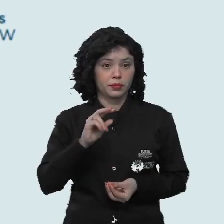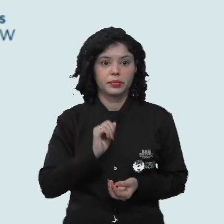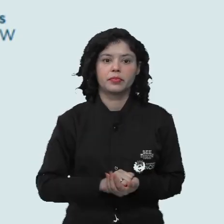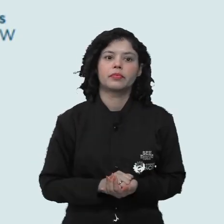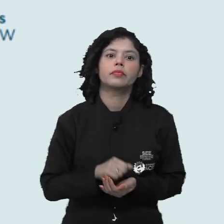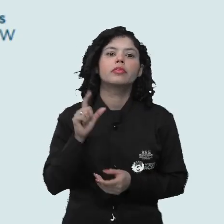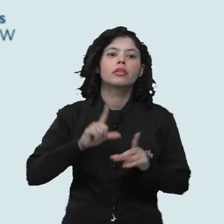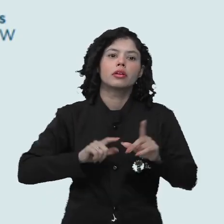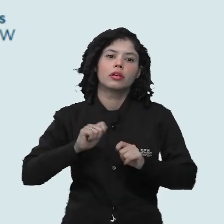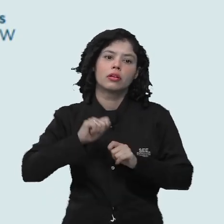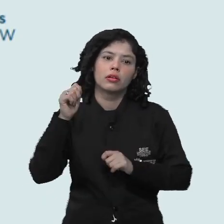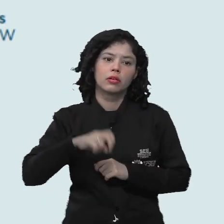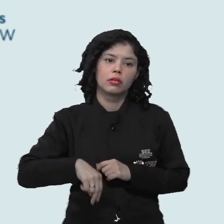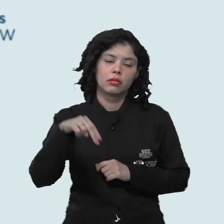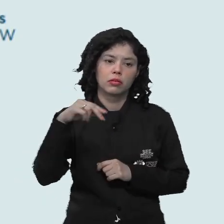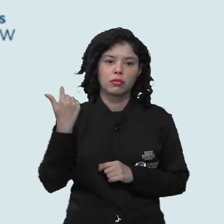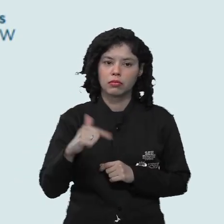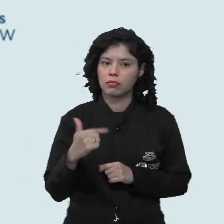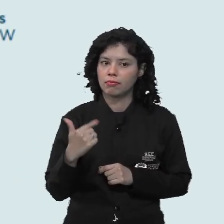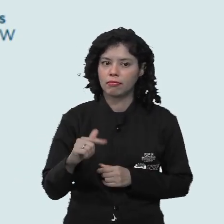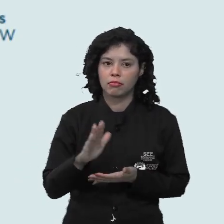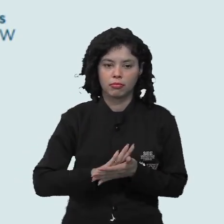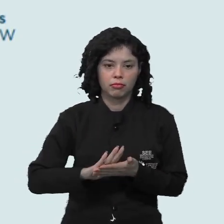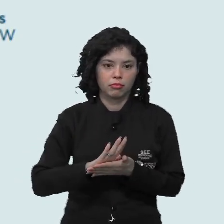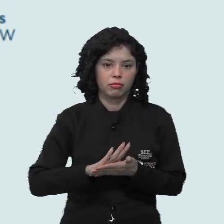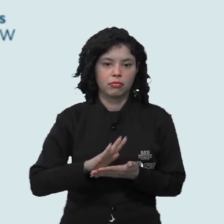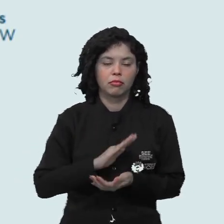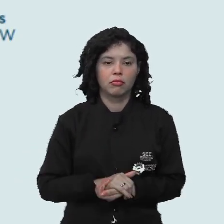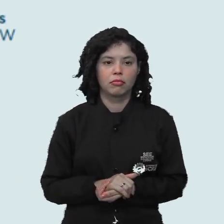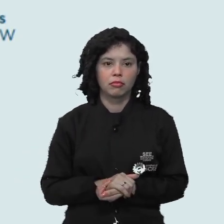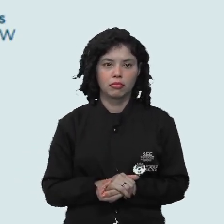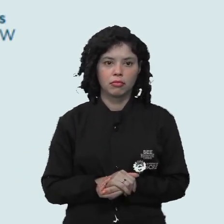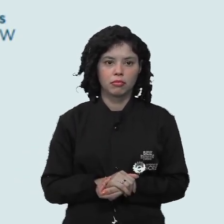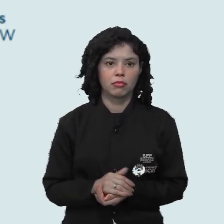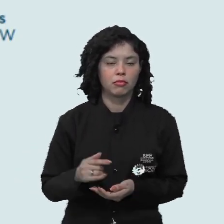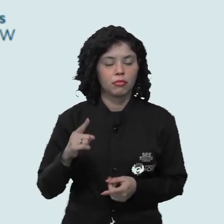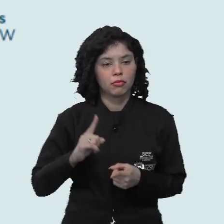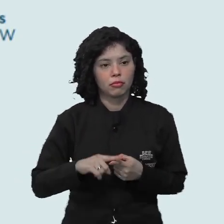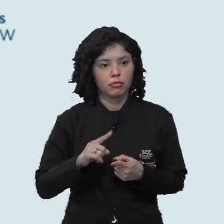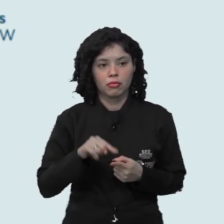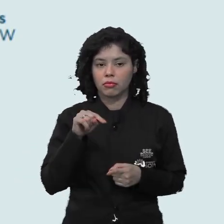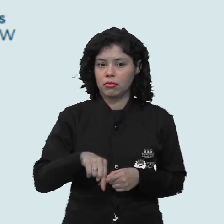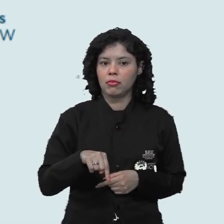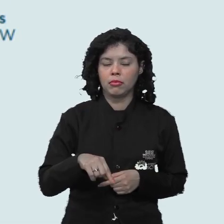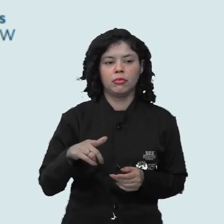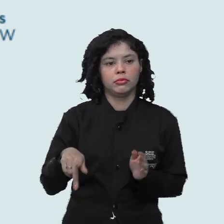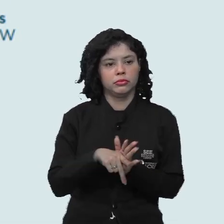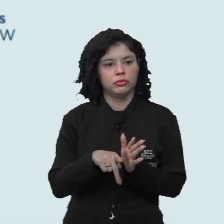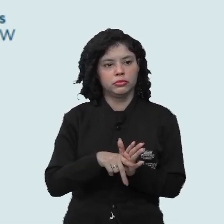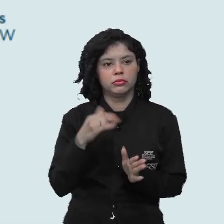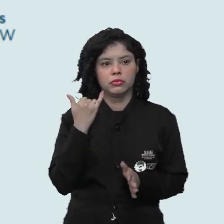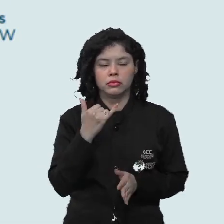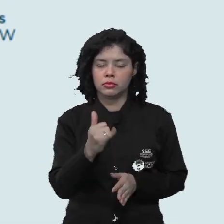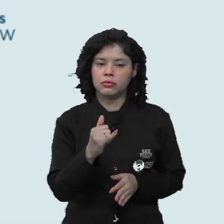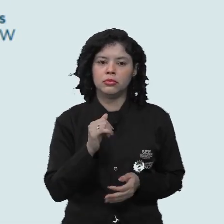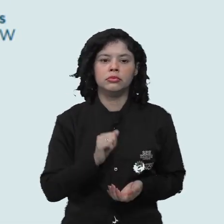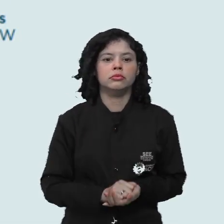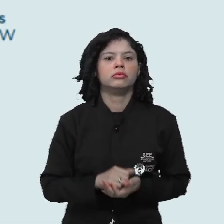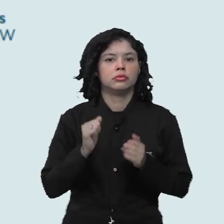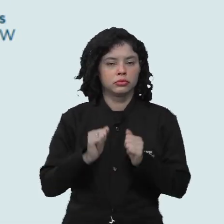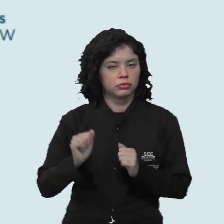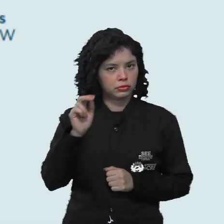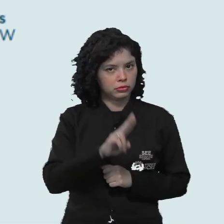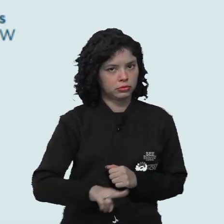aqui no Acre, na região norte, a gente não vai ter nenhum aerogerador, né, porque não é o tipo de energia que pode